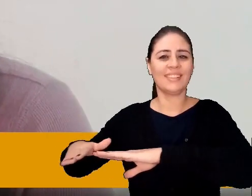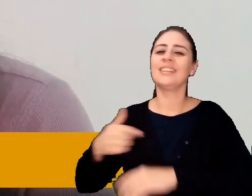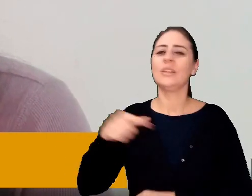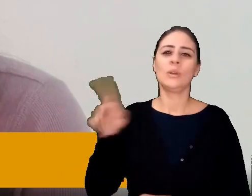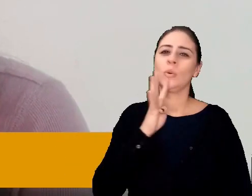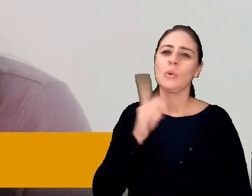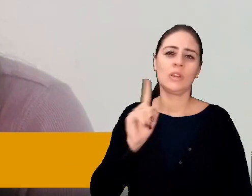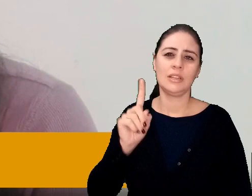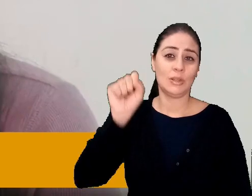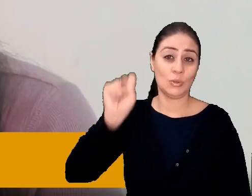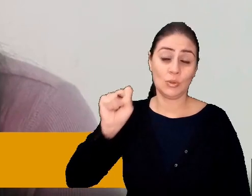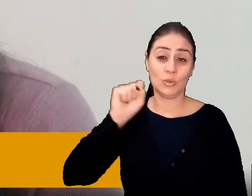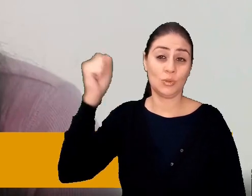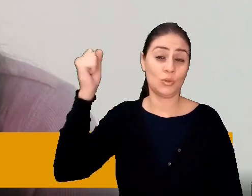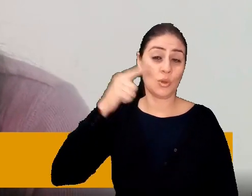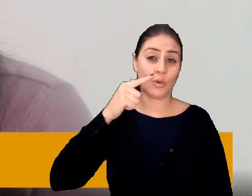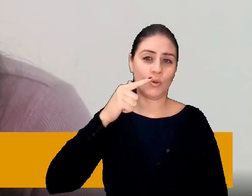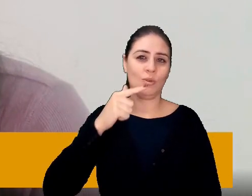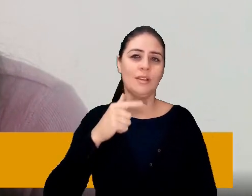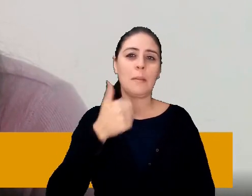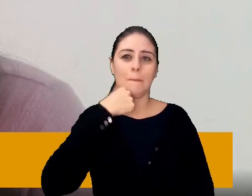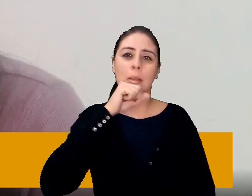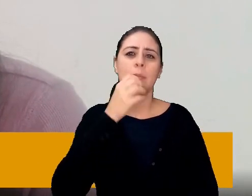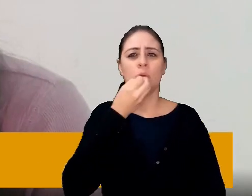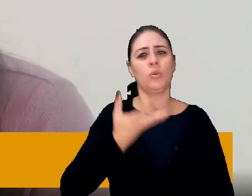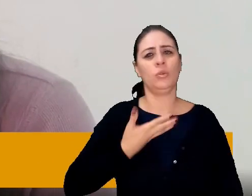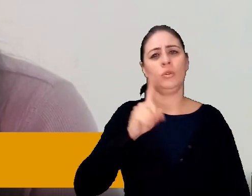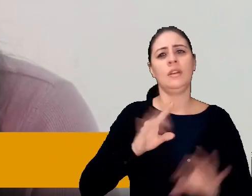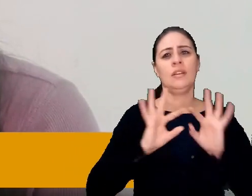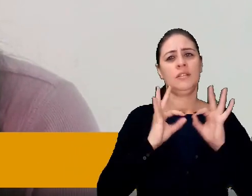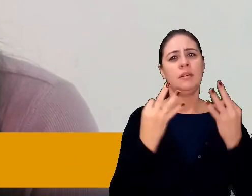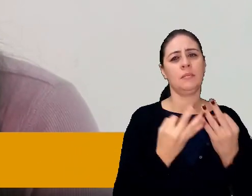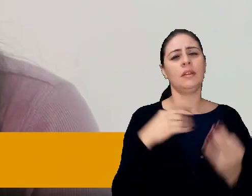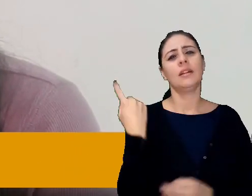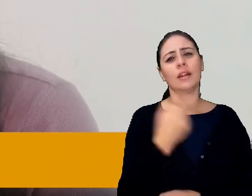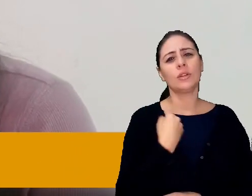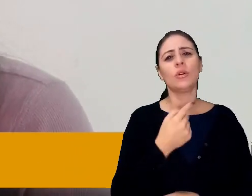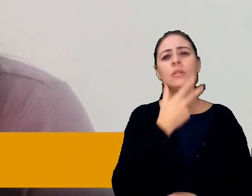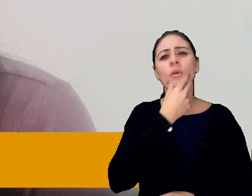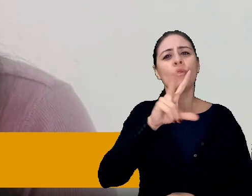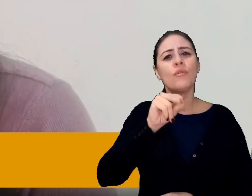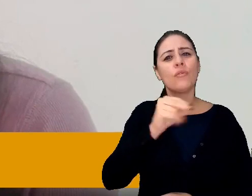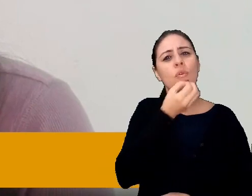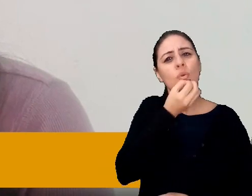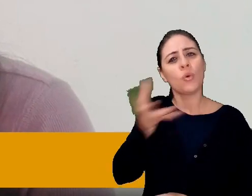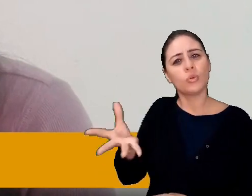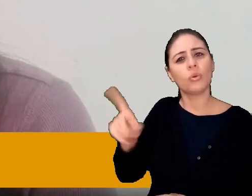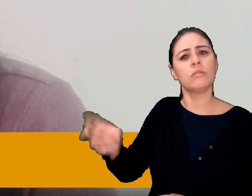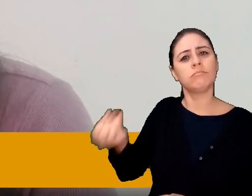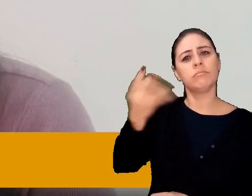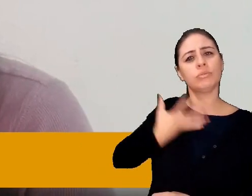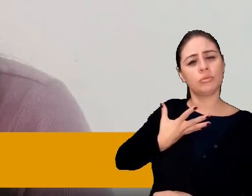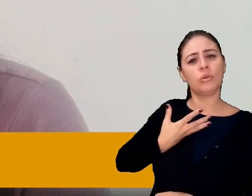os Xoclém são parentes nossos, porque ela conta que o meu avô contava que os Xoclém e os Caingangues